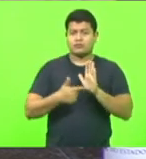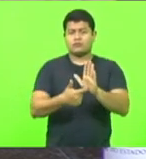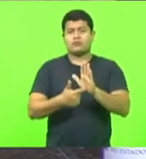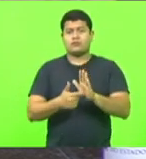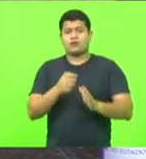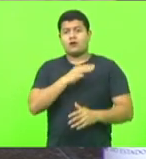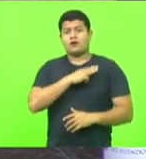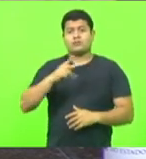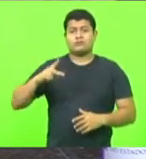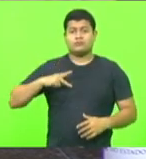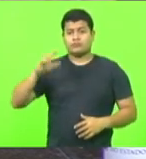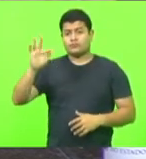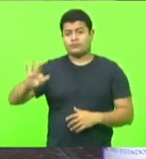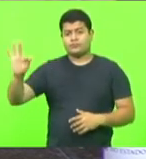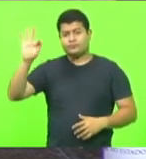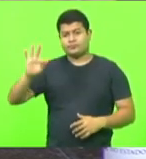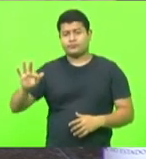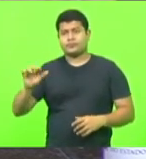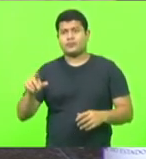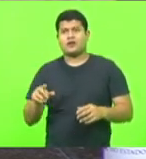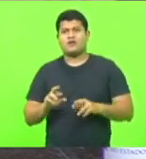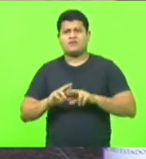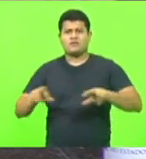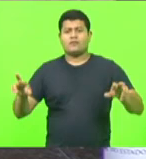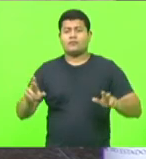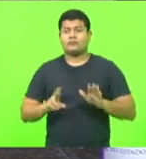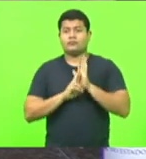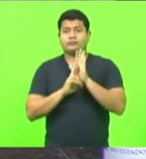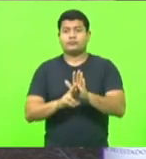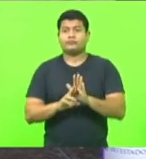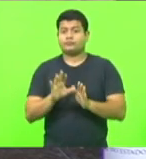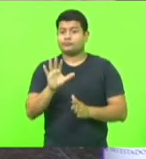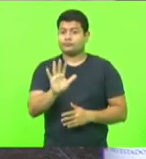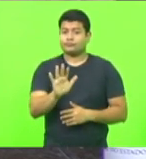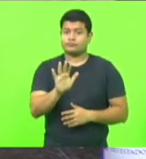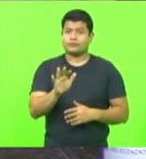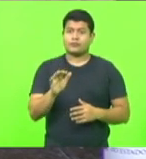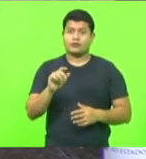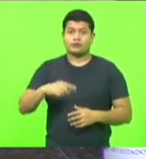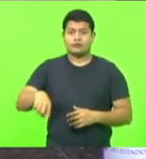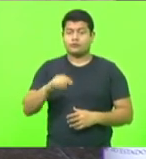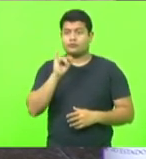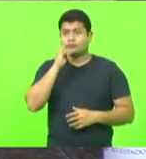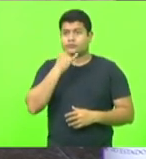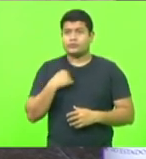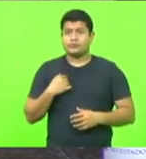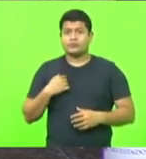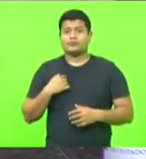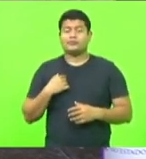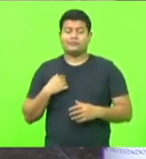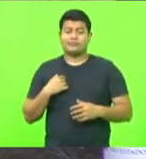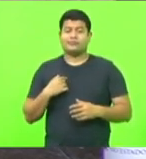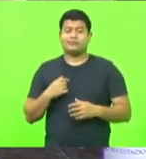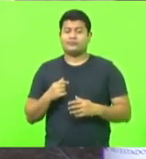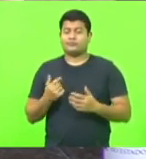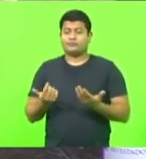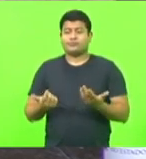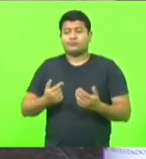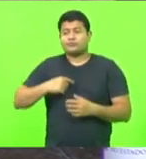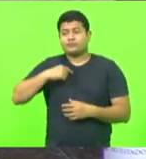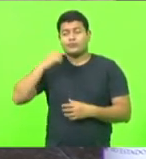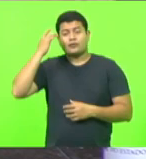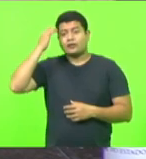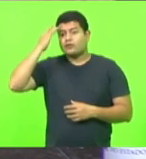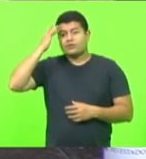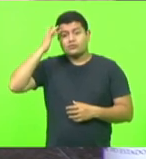Federal, fiz diversas representações, entretanto, nós, infelizmente, estamos ficando limitados, sem mais o que fazer, a